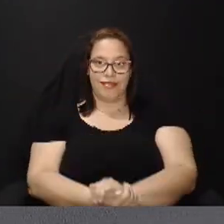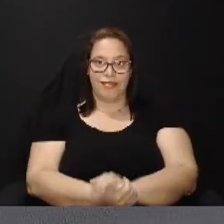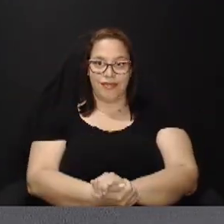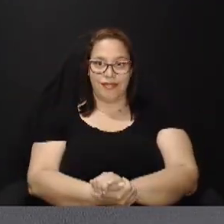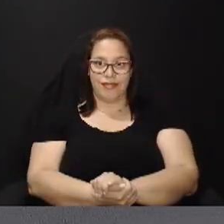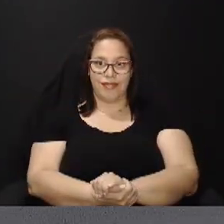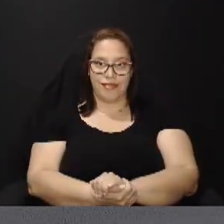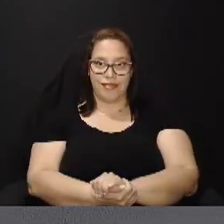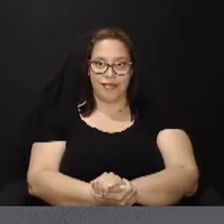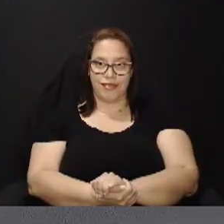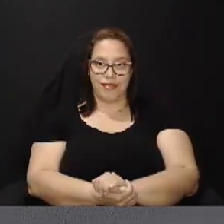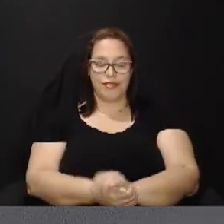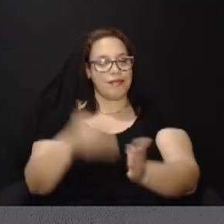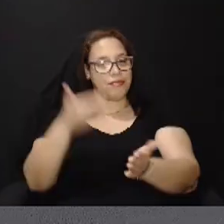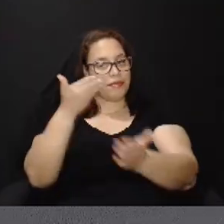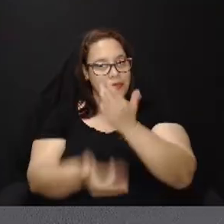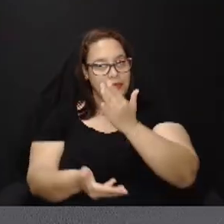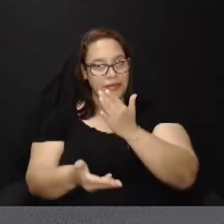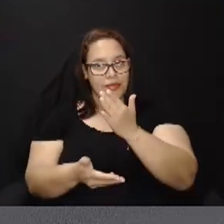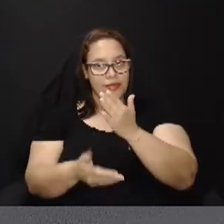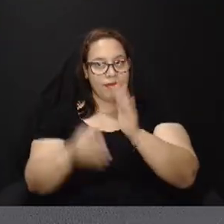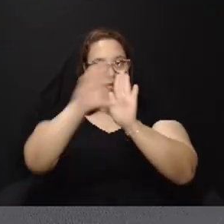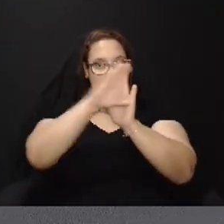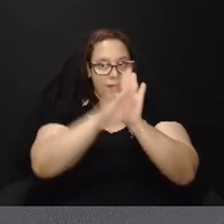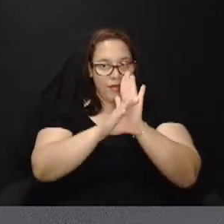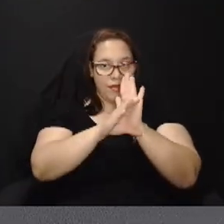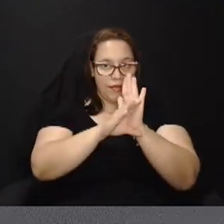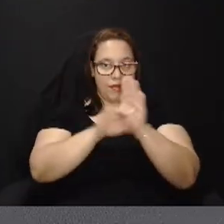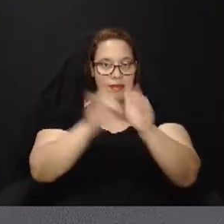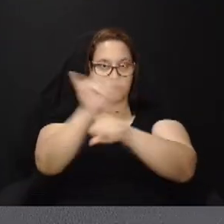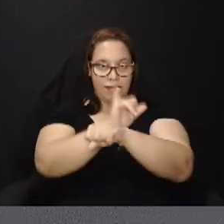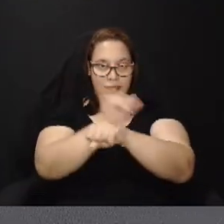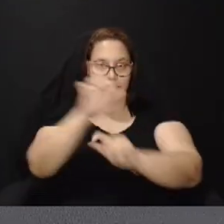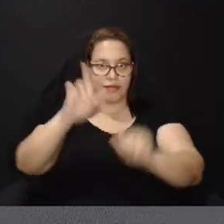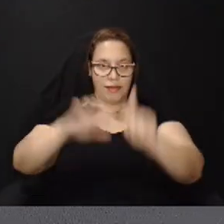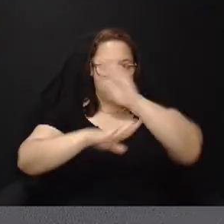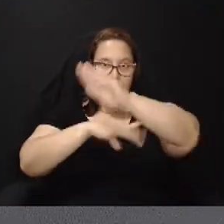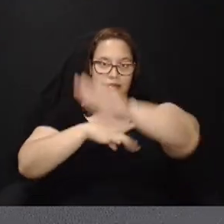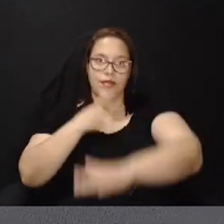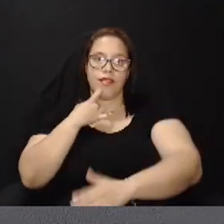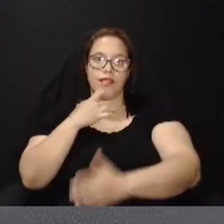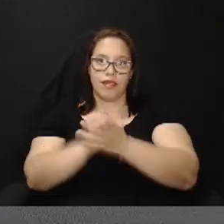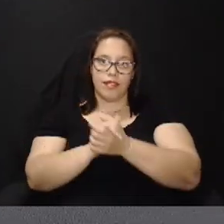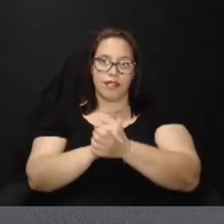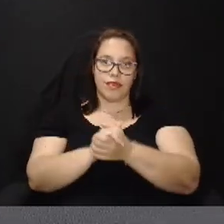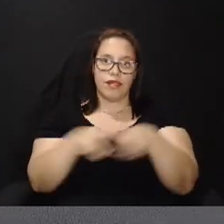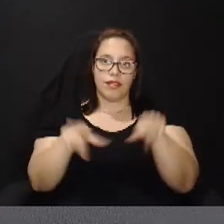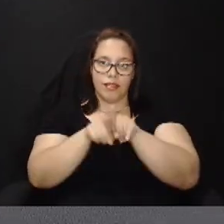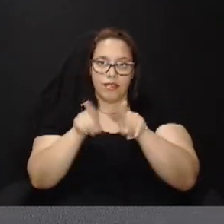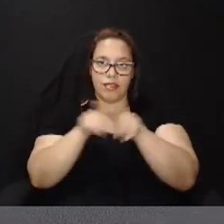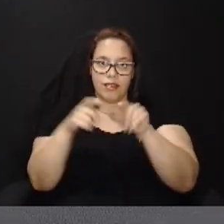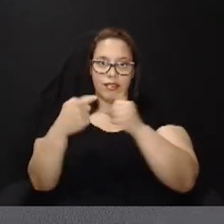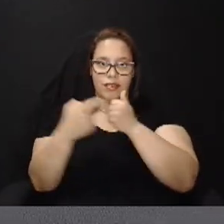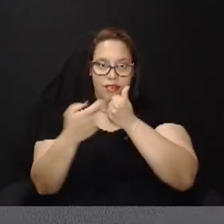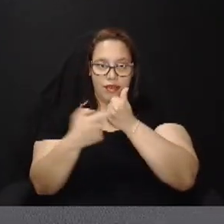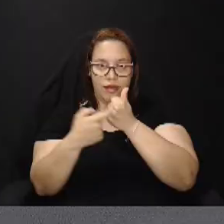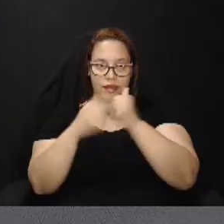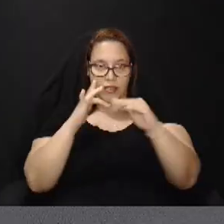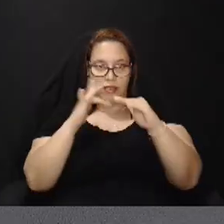Não perca toda a nossa programação no YouTube TV Câmara Campinas e também de nos seguir nas redes sociais